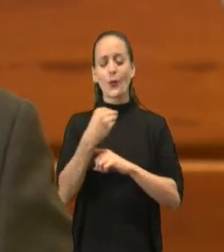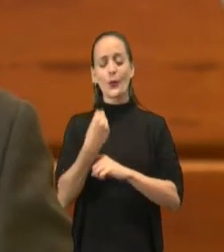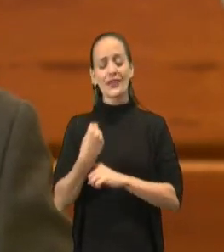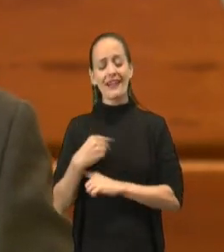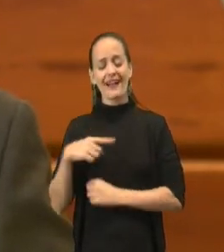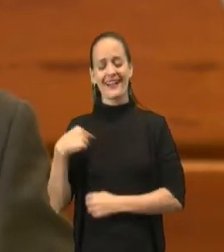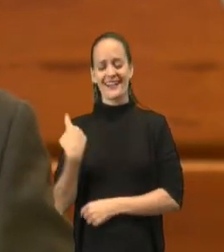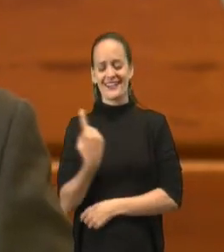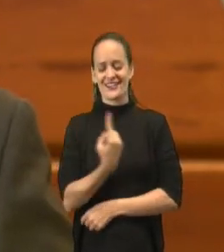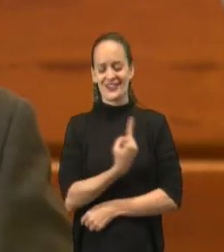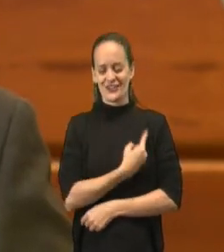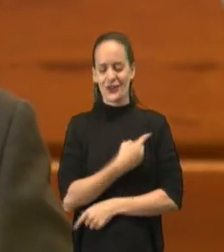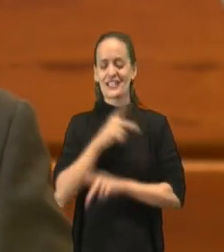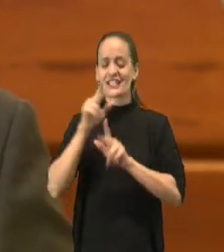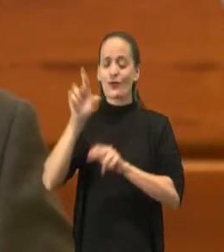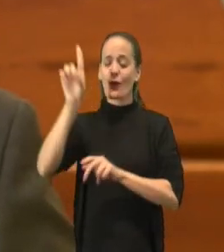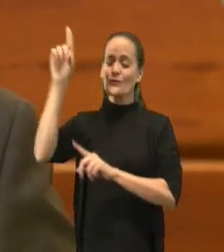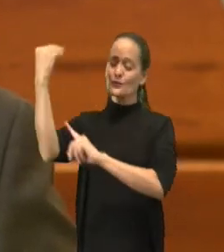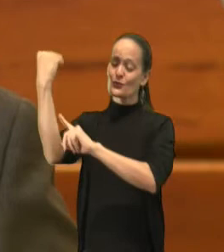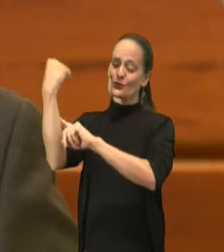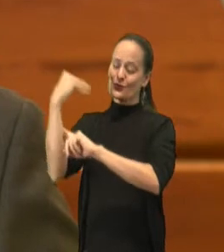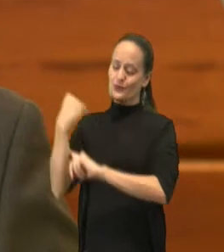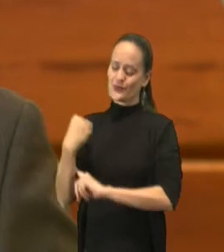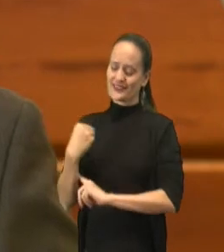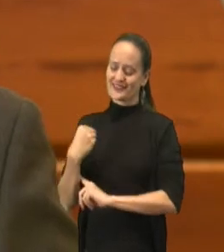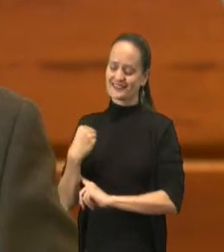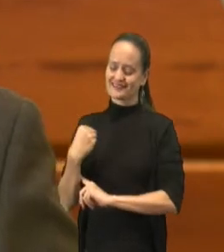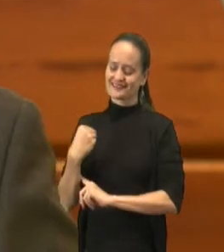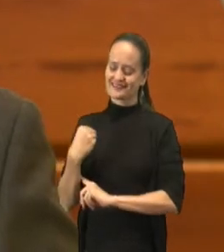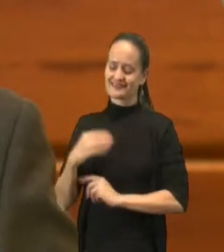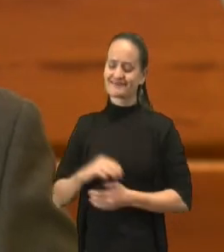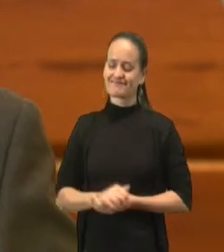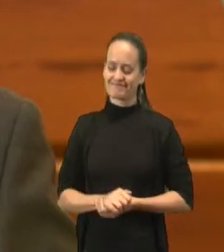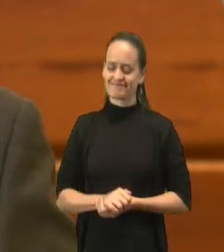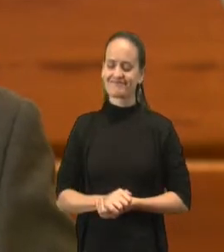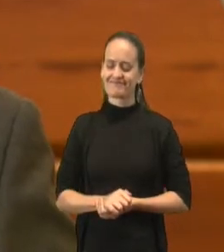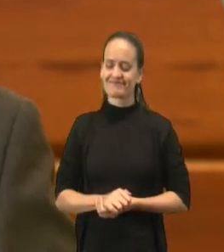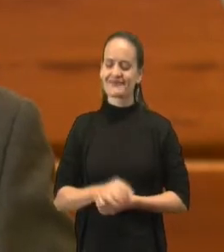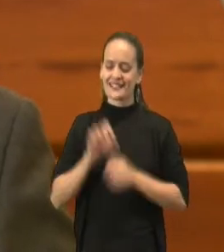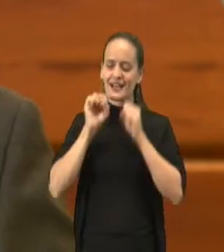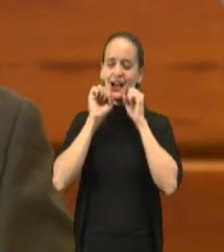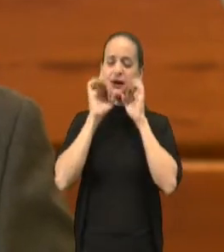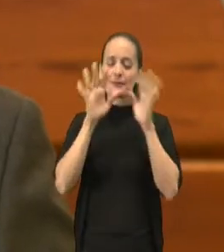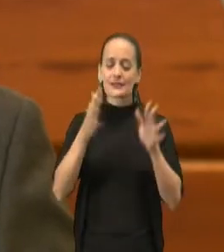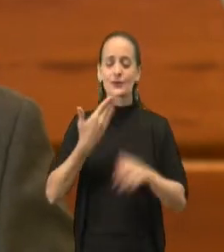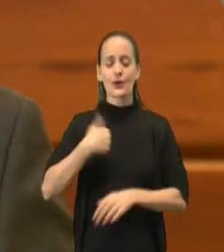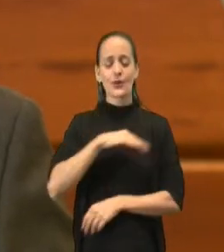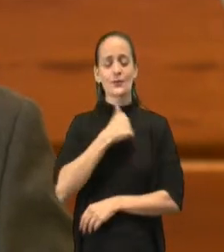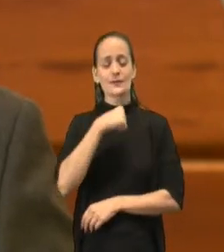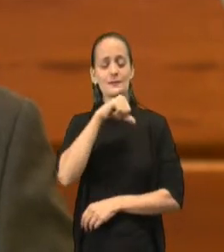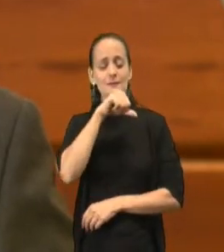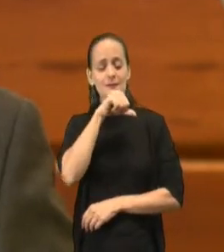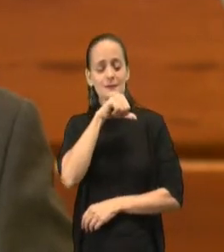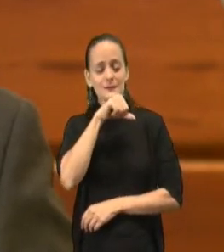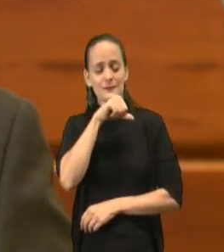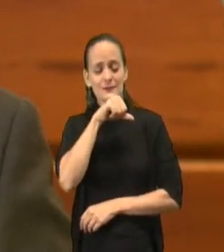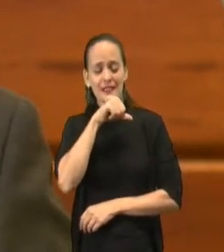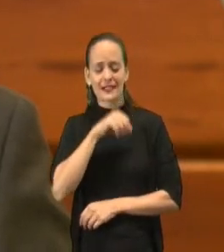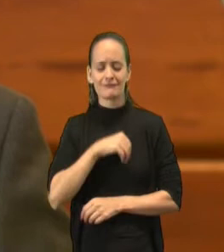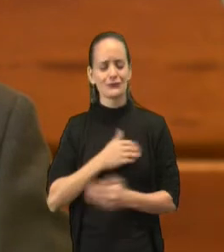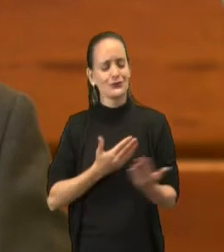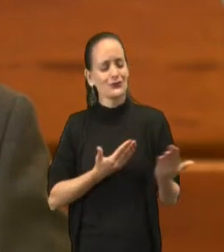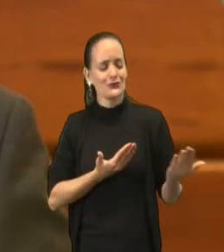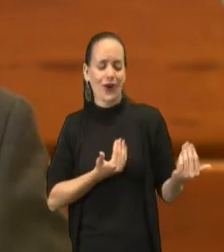como o Senhor cuida de nós. Abençoa as mães da nossa igreja, Senhor Deus, cada uma delas, as mais